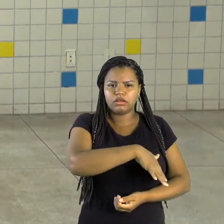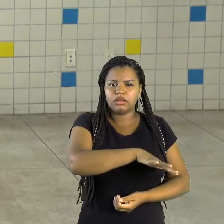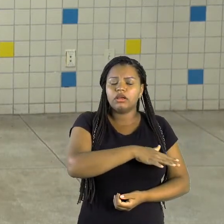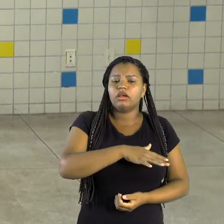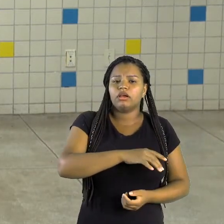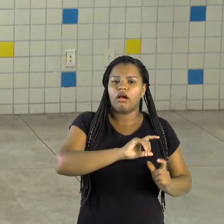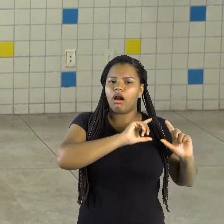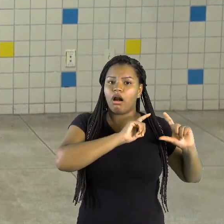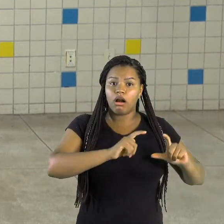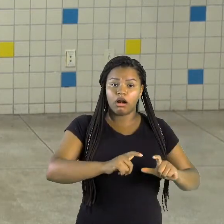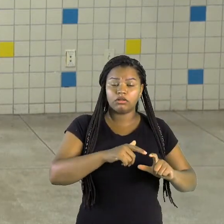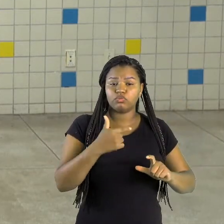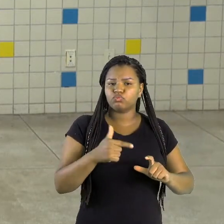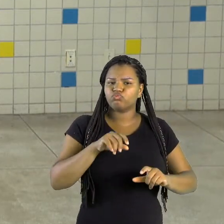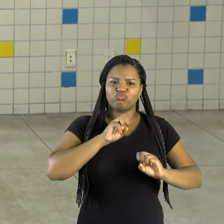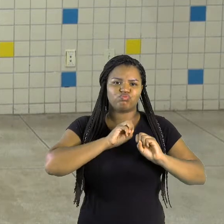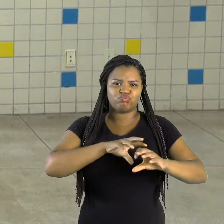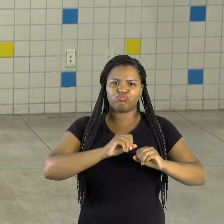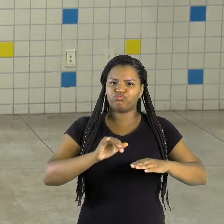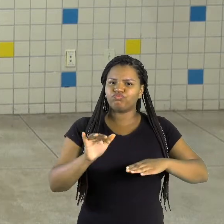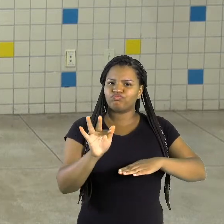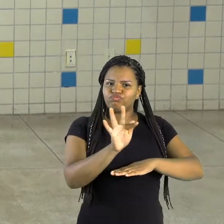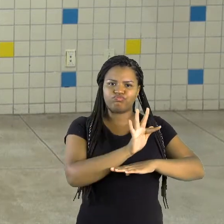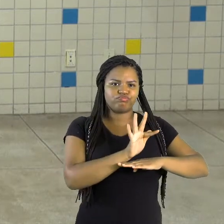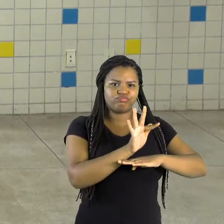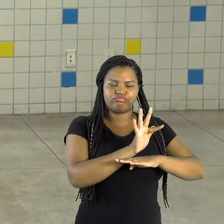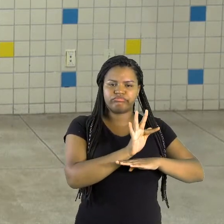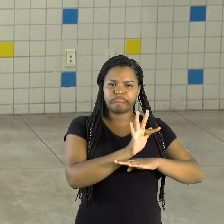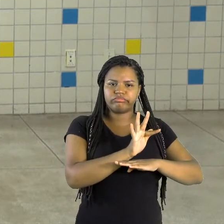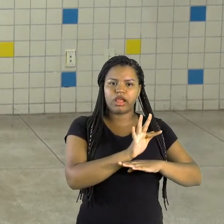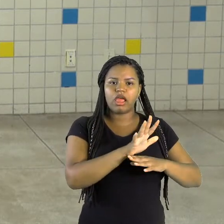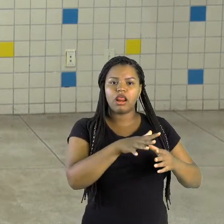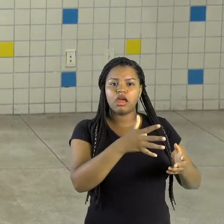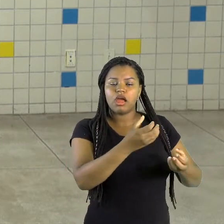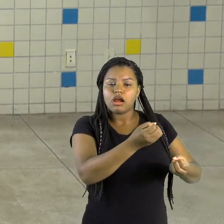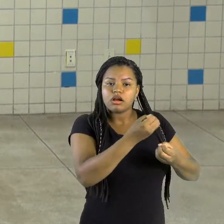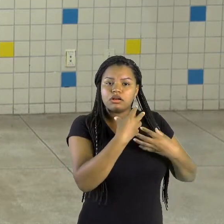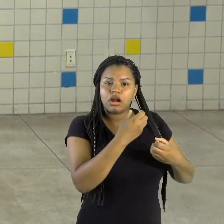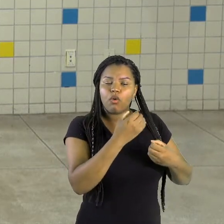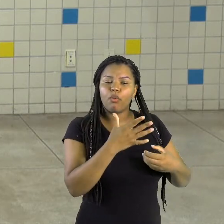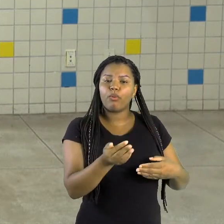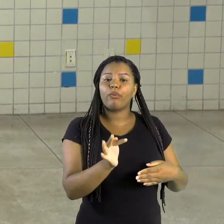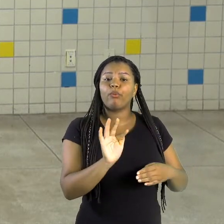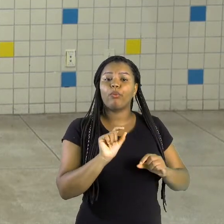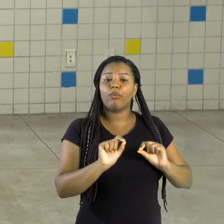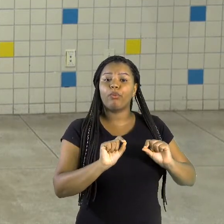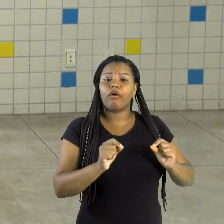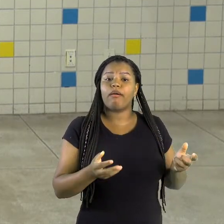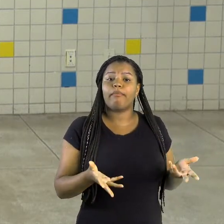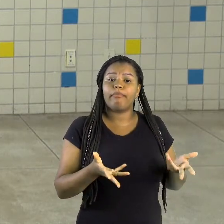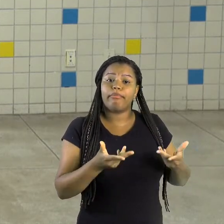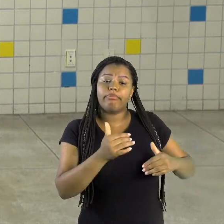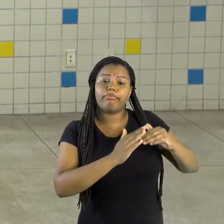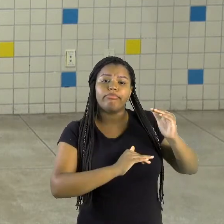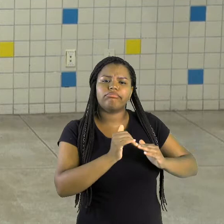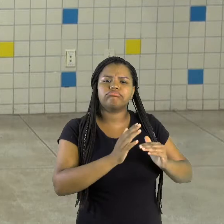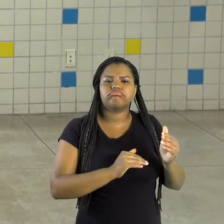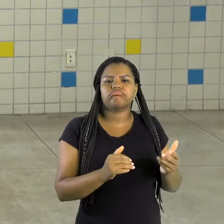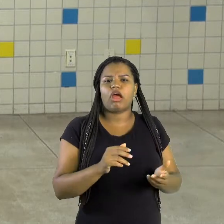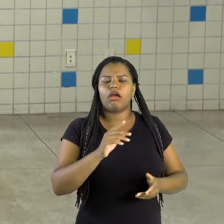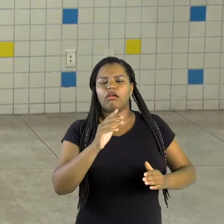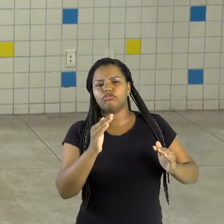uma educação formal. Elas recebiam habilidades domésticas, em cuidar dos filhos, ou praticar